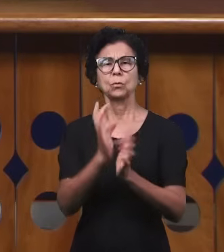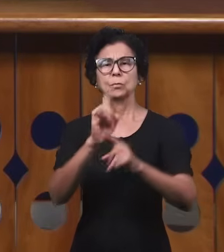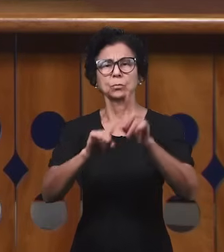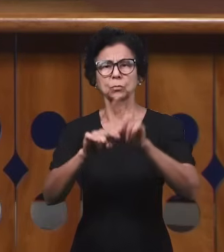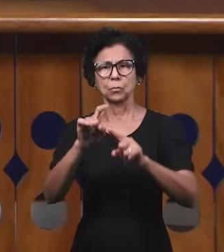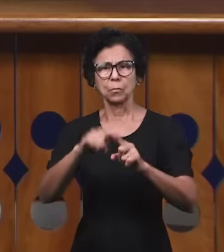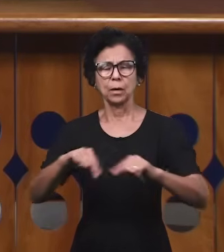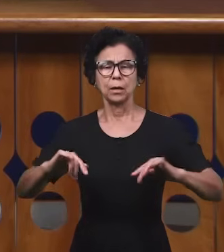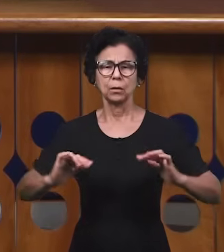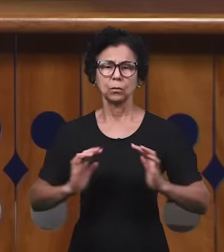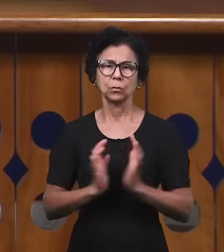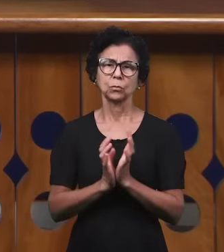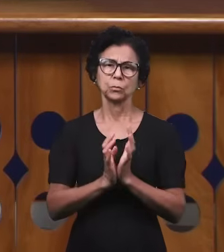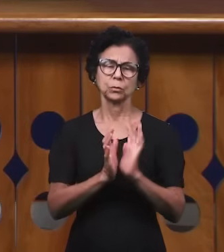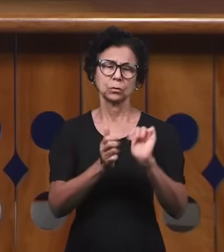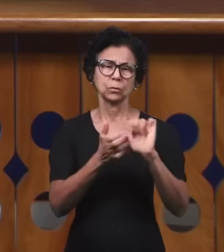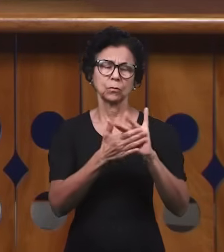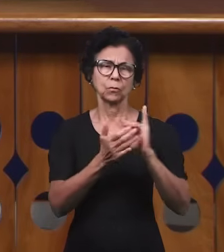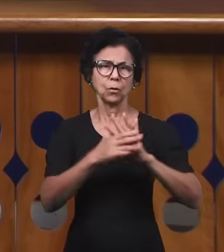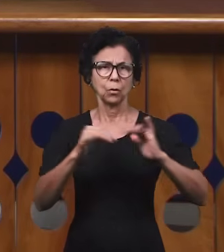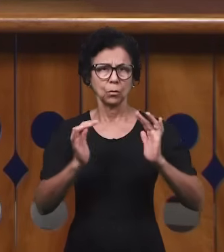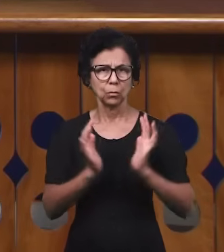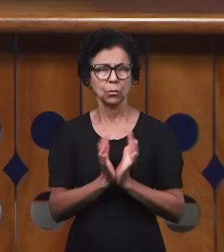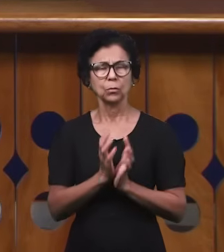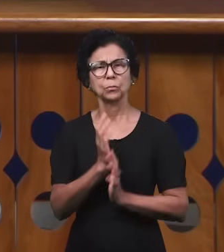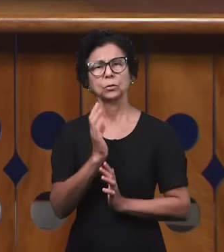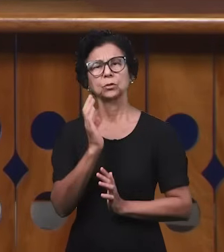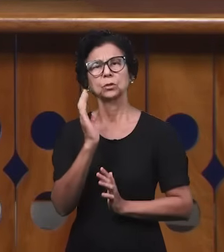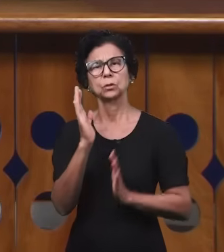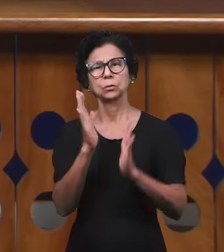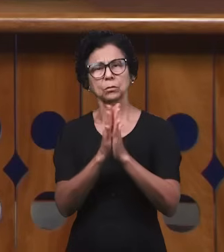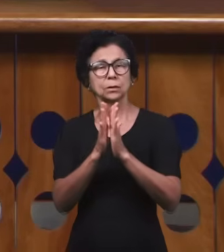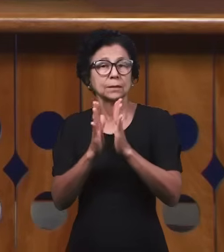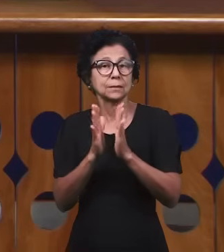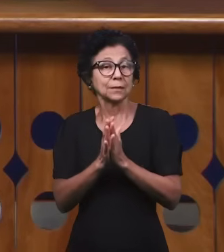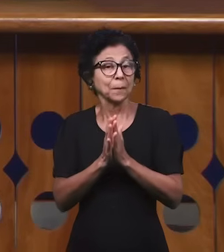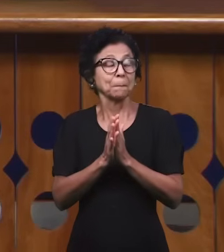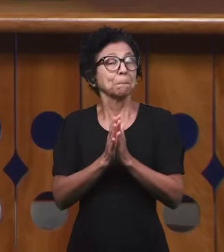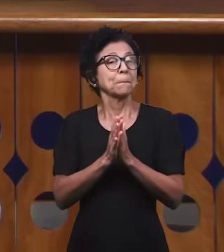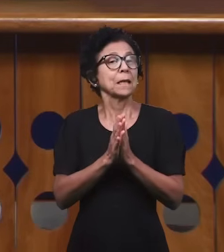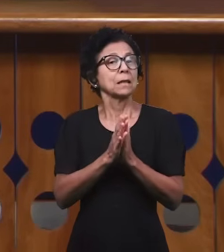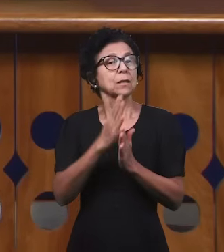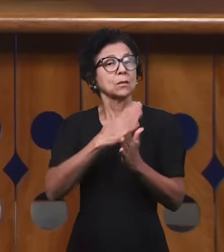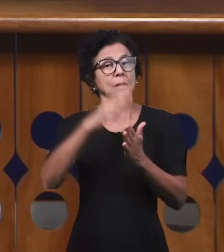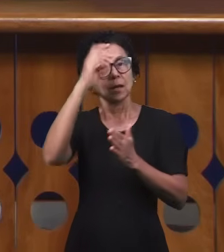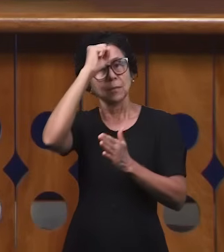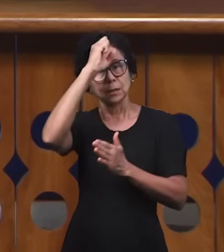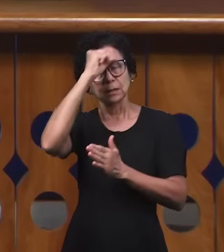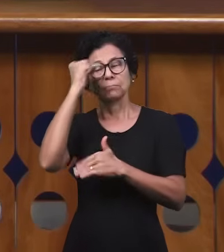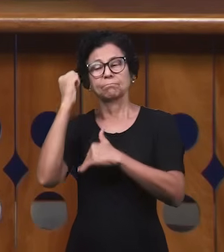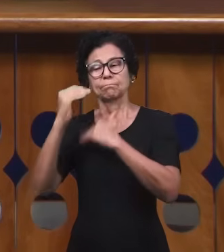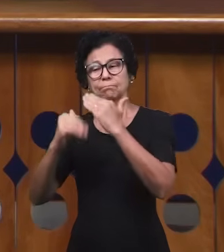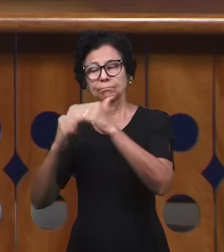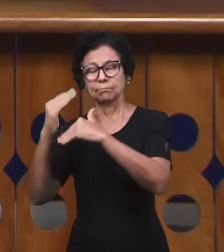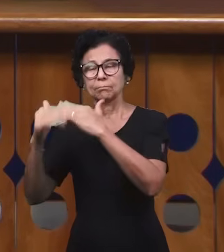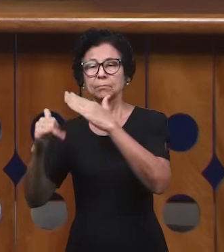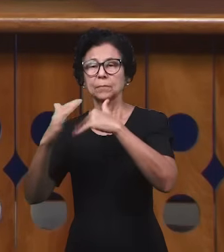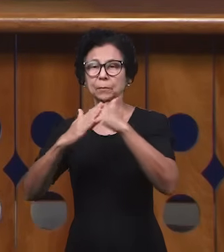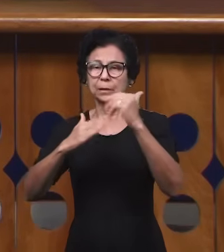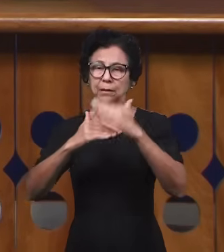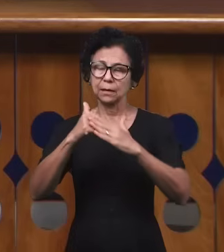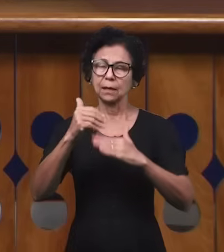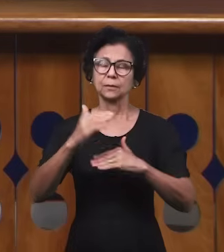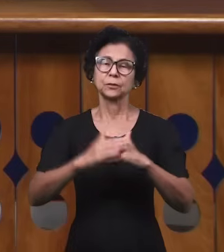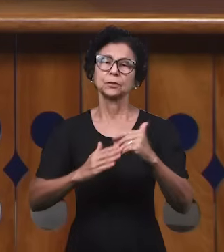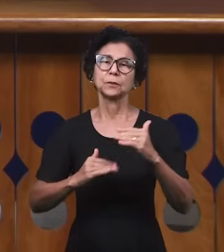louvor, grupo de intercessão. Isso nos ensina isso. A disciplina e pontualidade. Quando nós chegamos